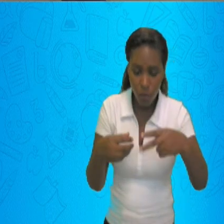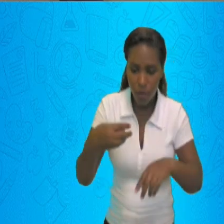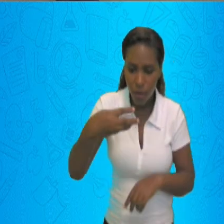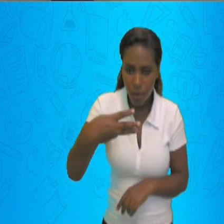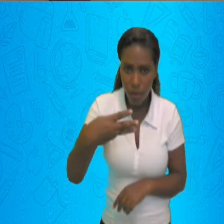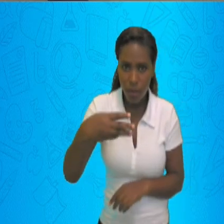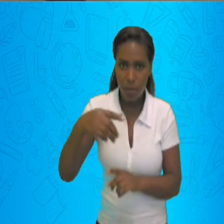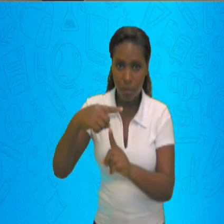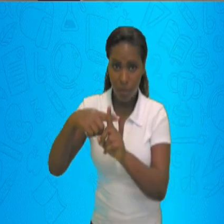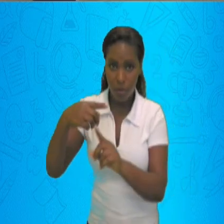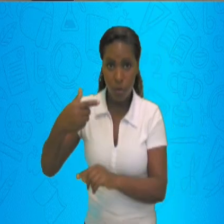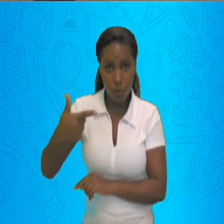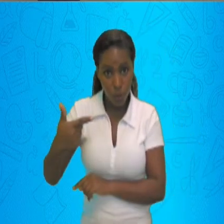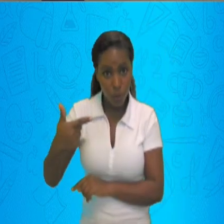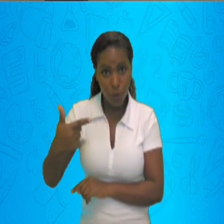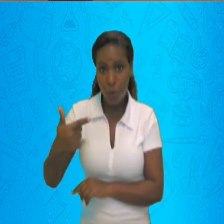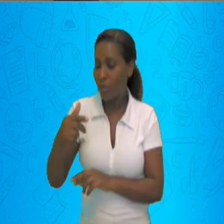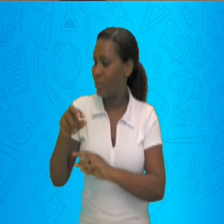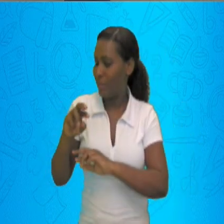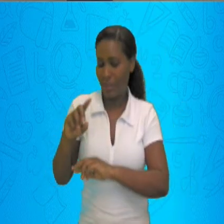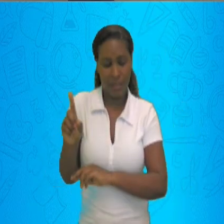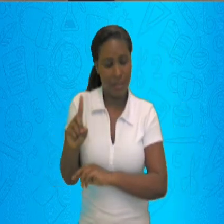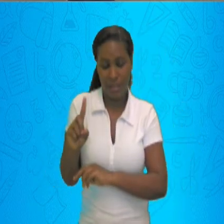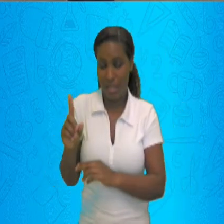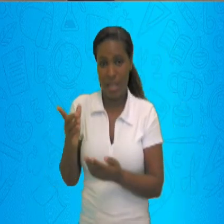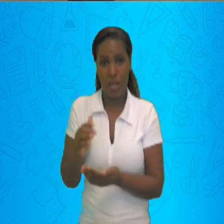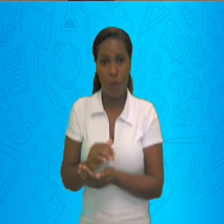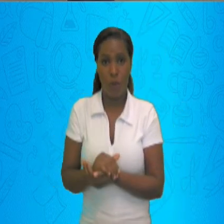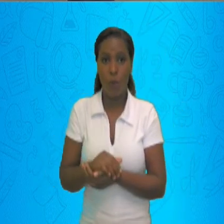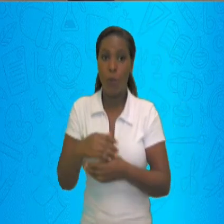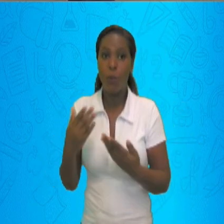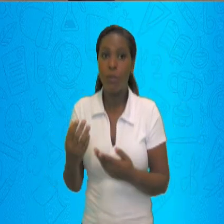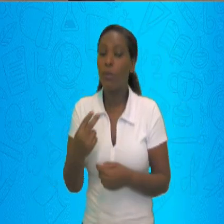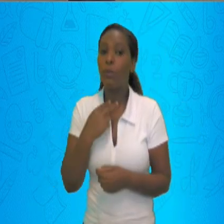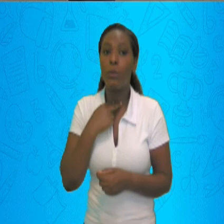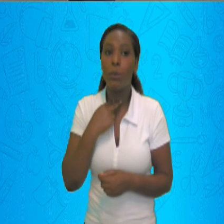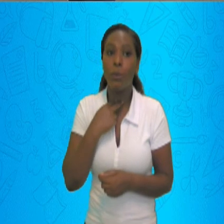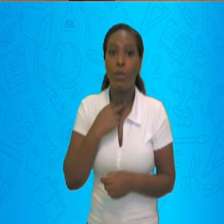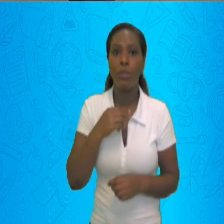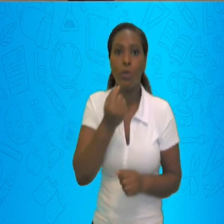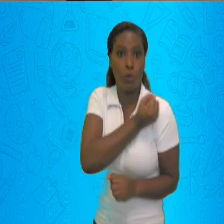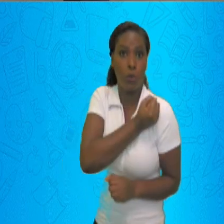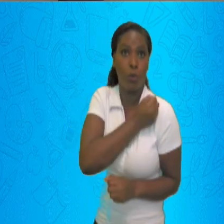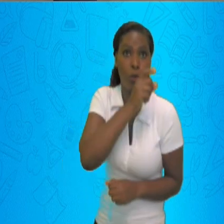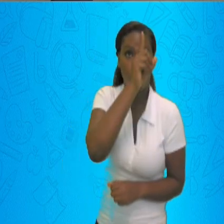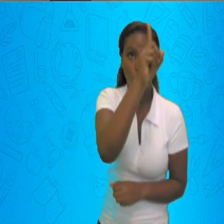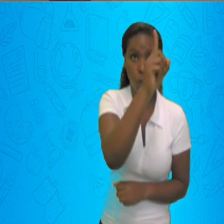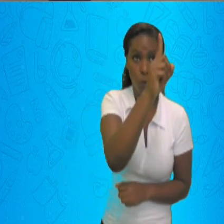mais 2? Não. Então, esse aqui, ó, não vai formar um triângulo.